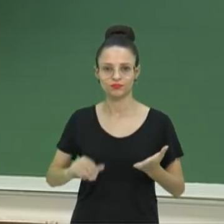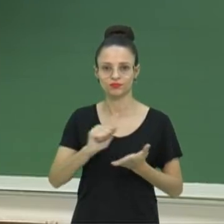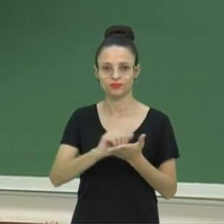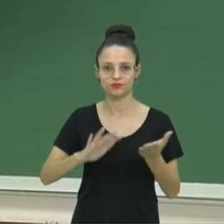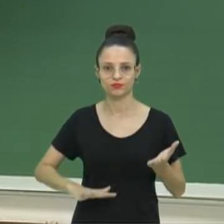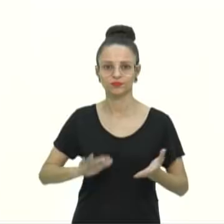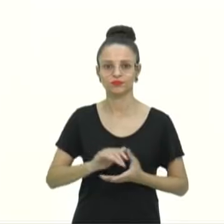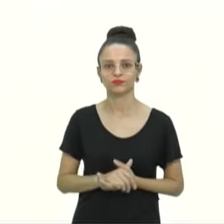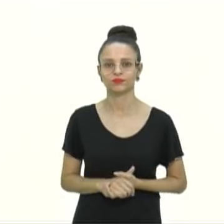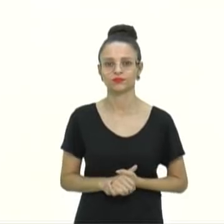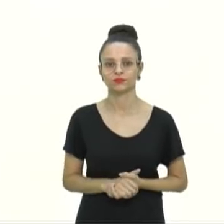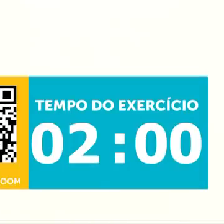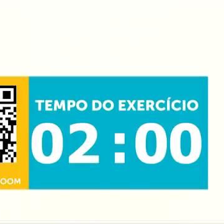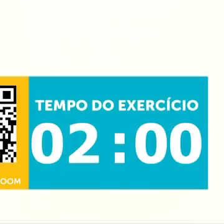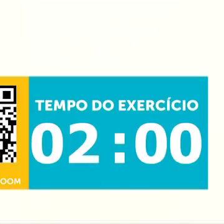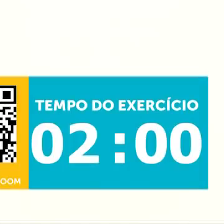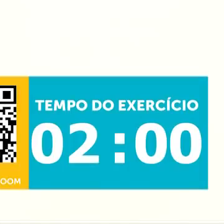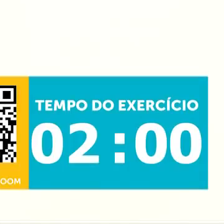desse exercício.